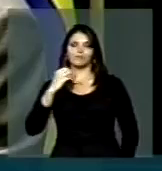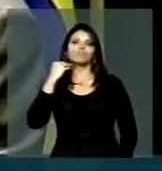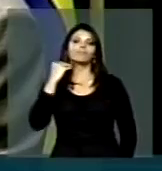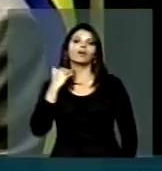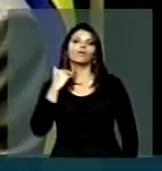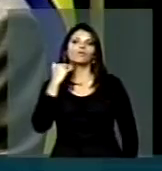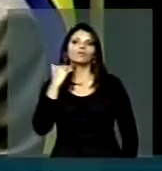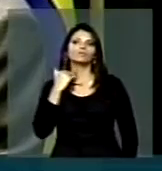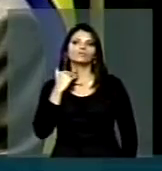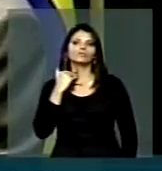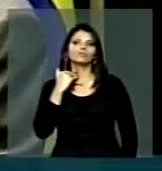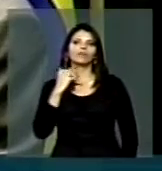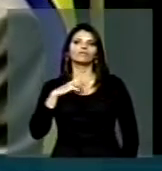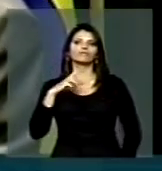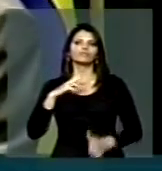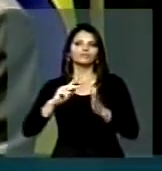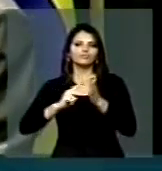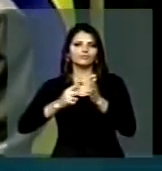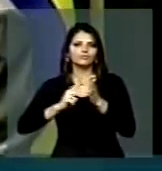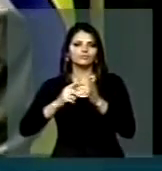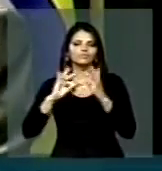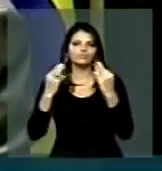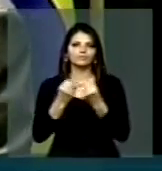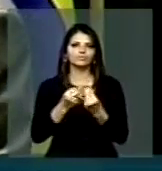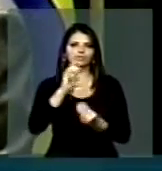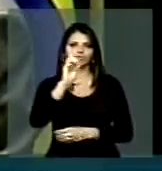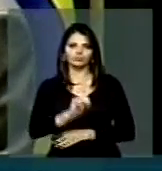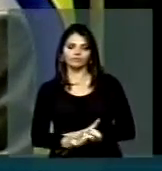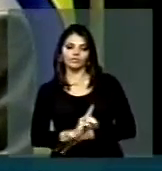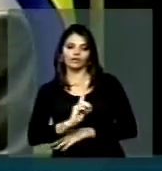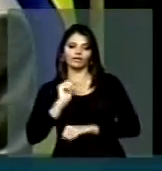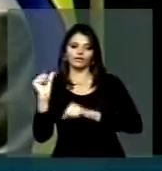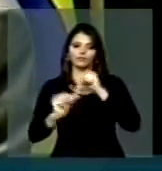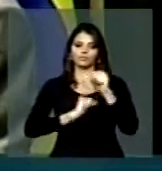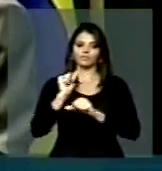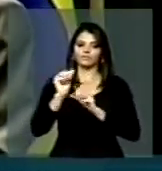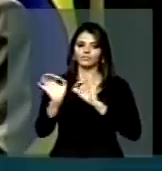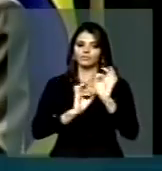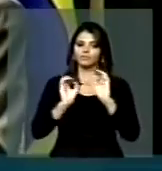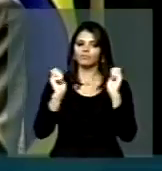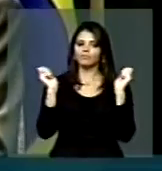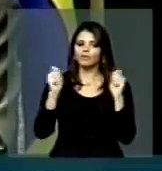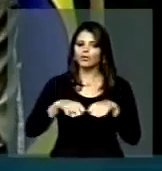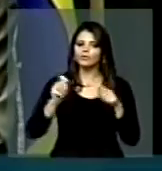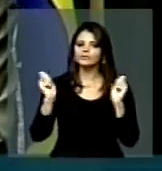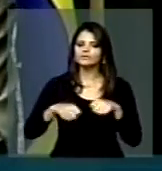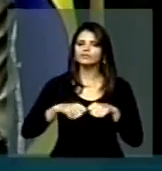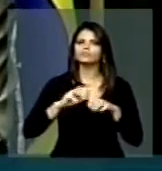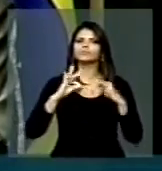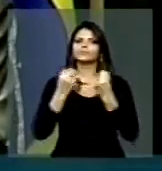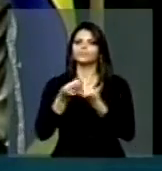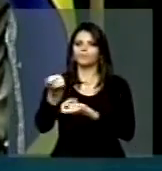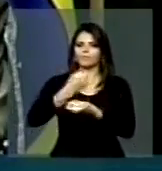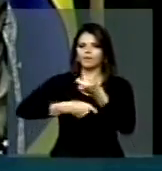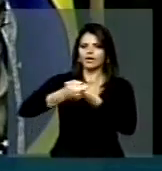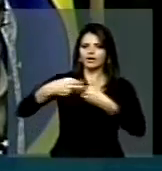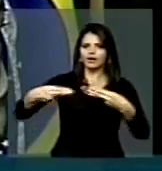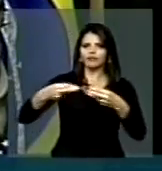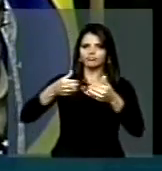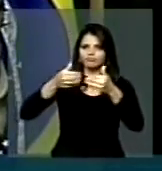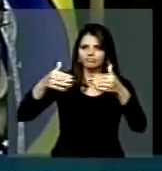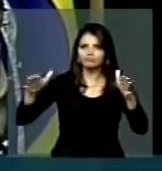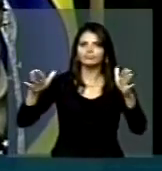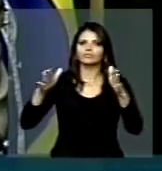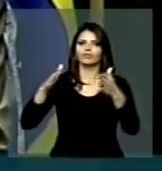um sindicato que dirigia isso tudo, para nós reconstruirmos a possibilidade dos mercados financeiros se abrirem